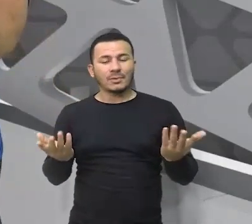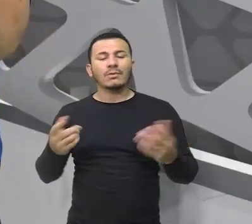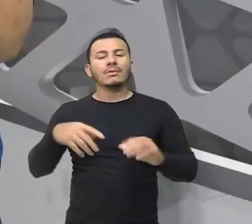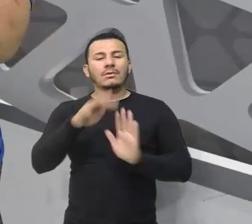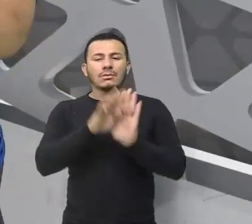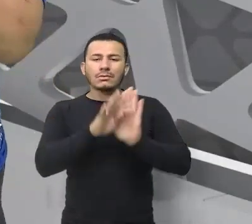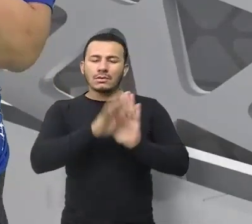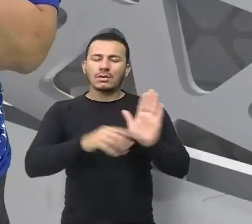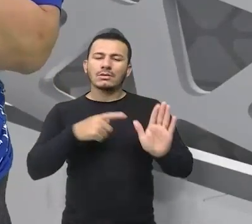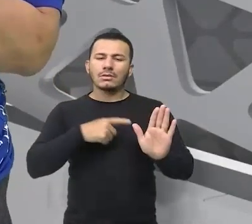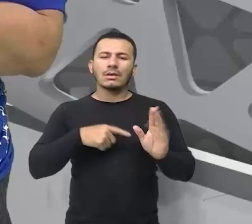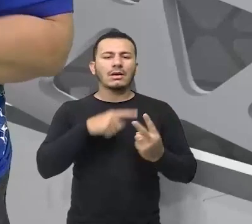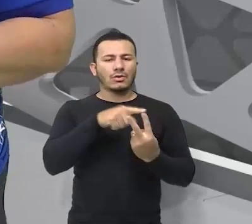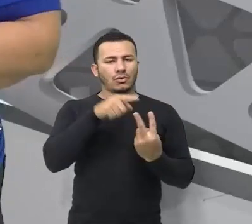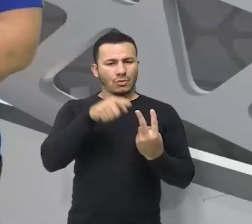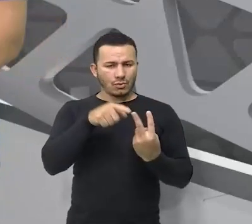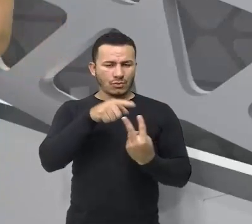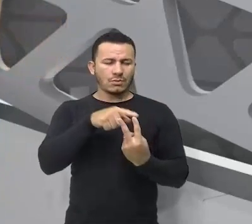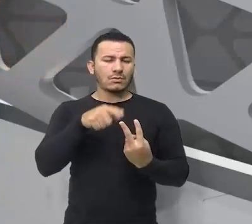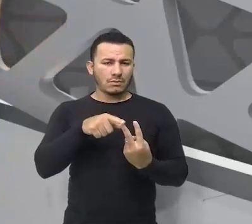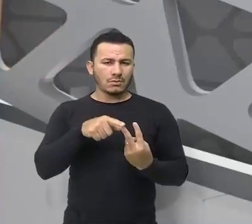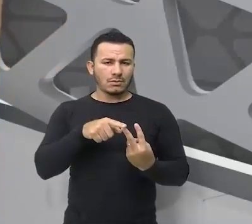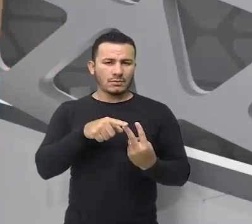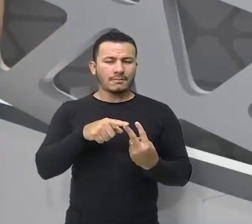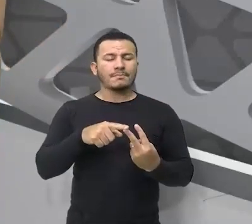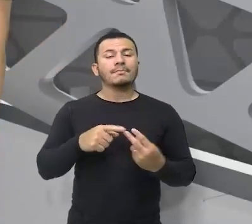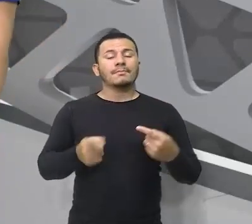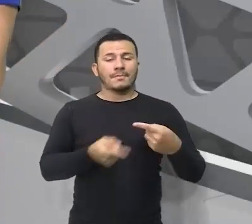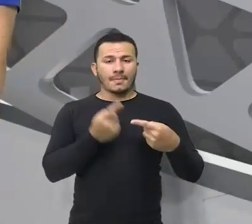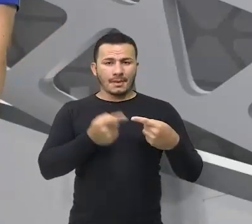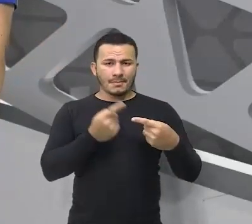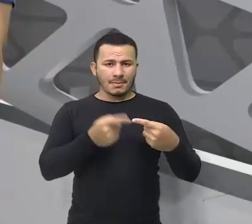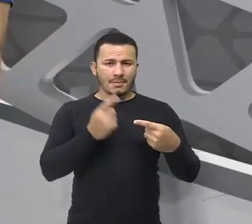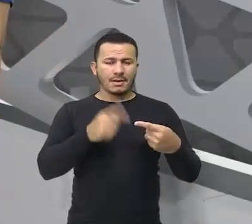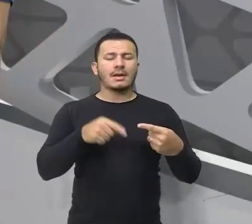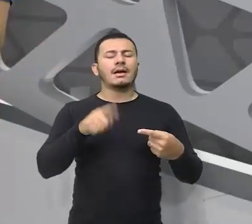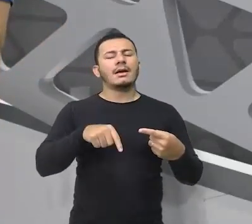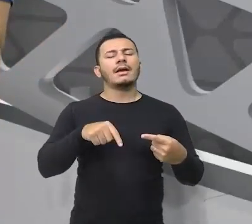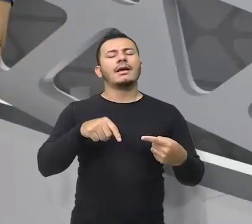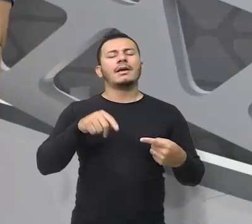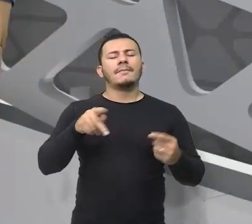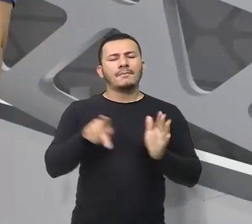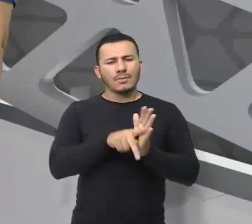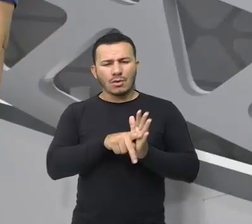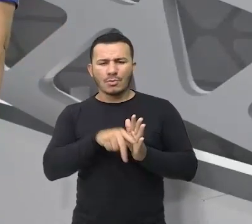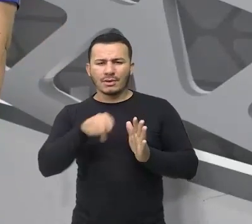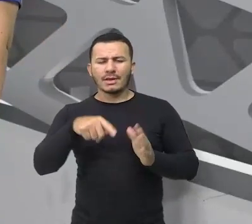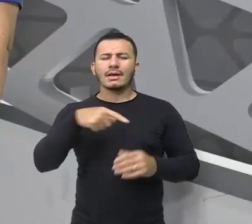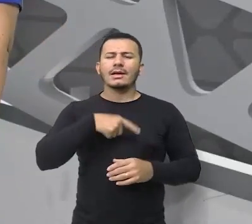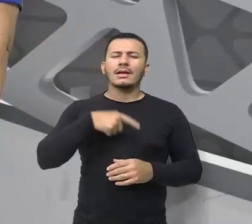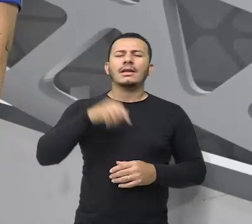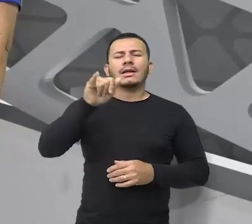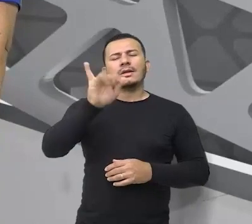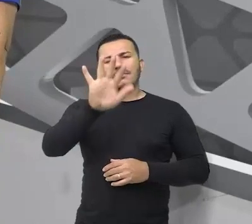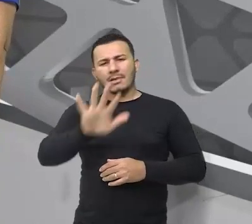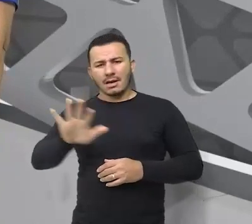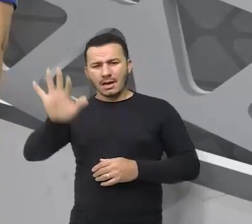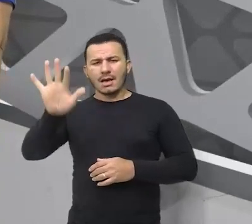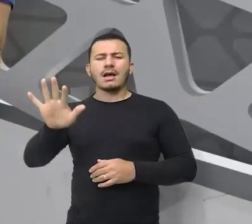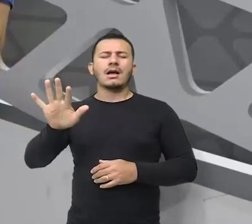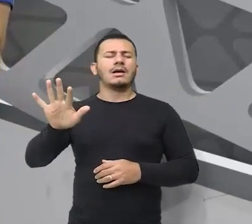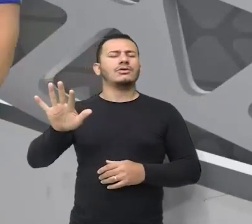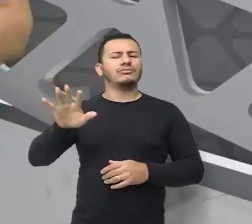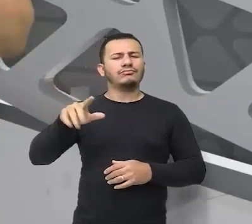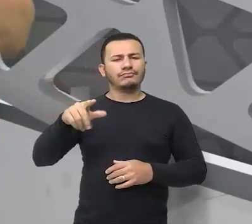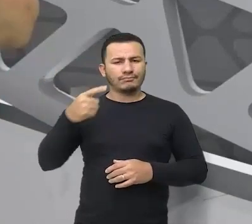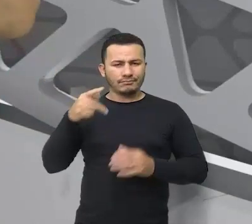que é constituído de duas partes, não é mesmo? Uma parte não verbal, que é a parte onde a gente tem a imagem do